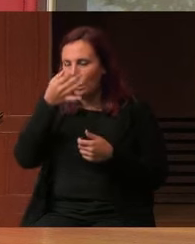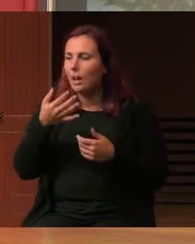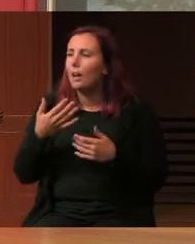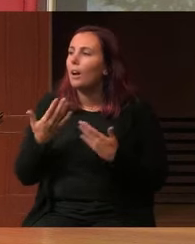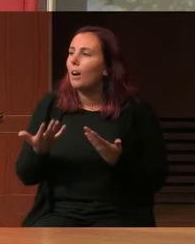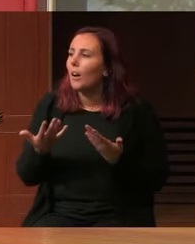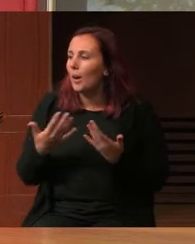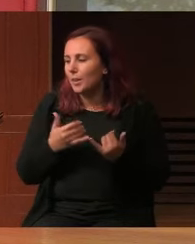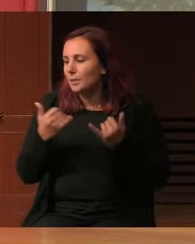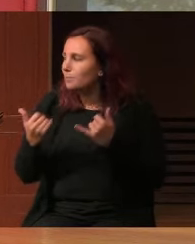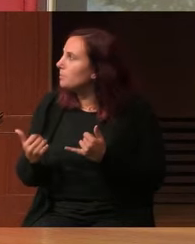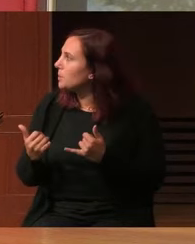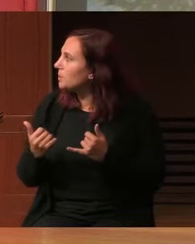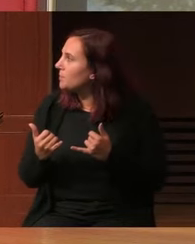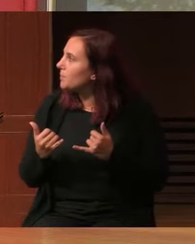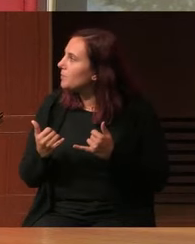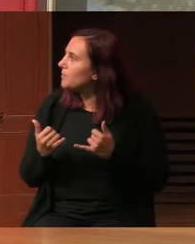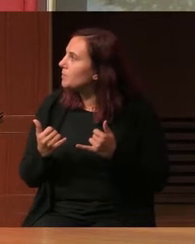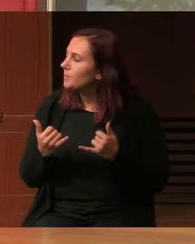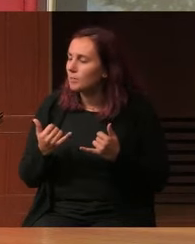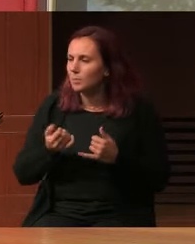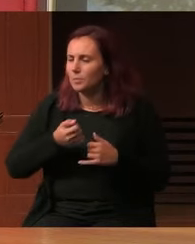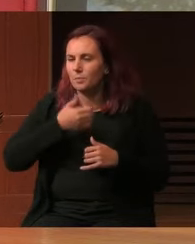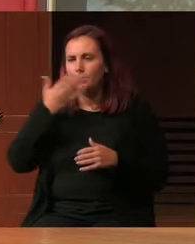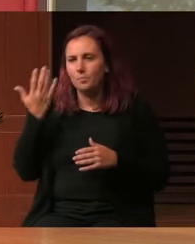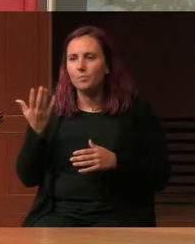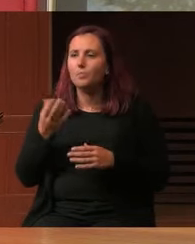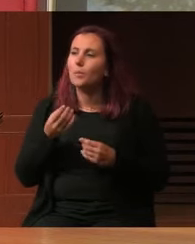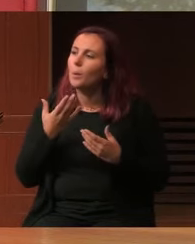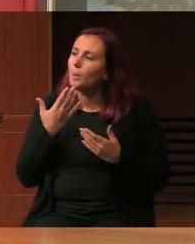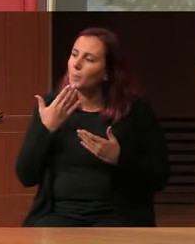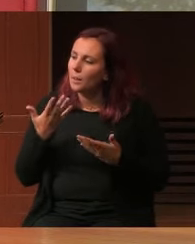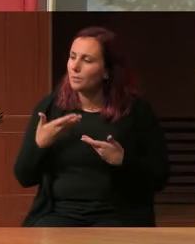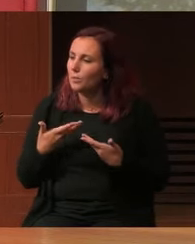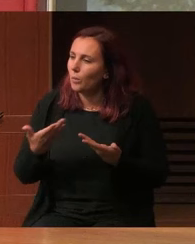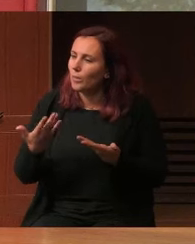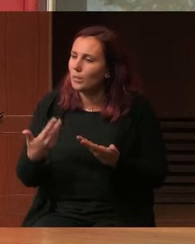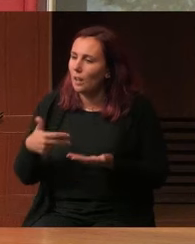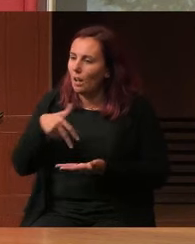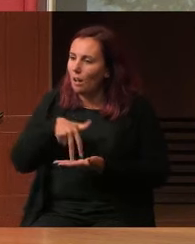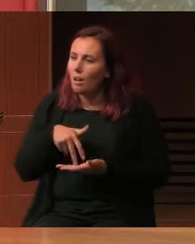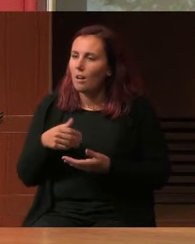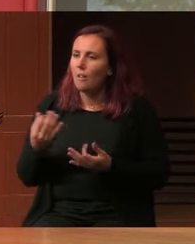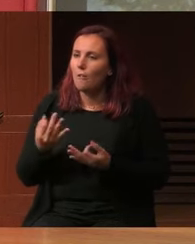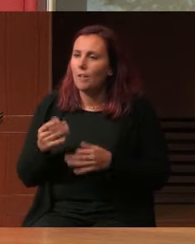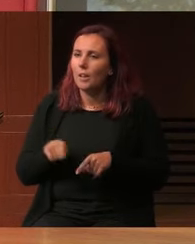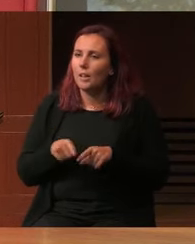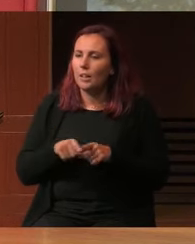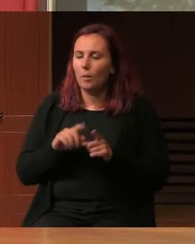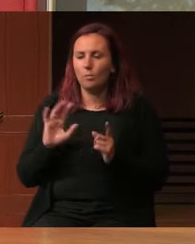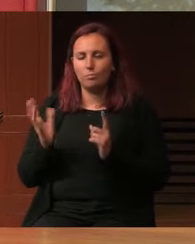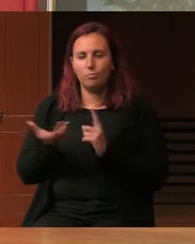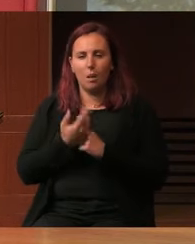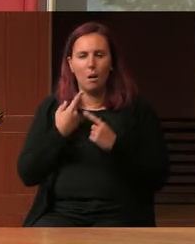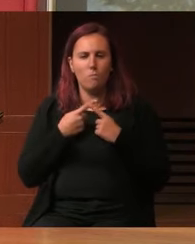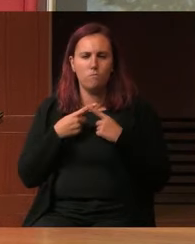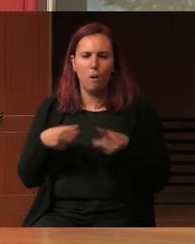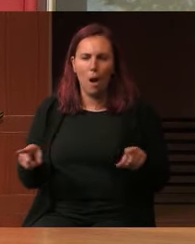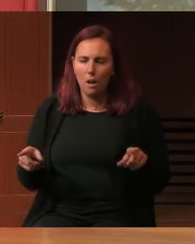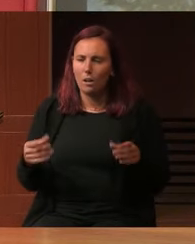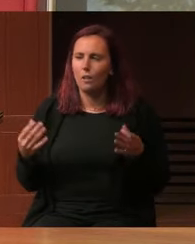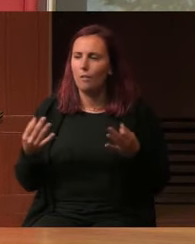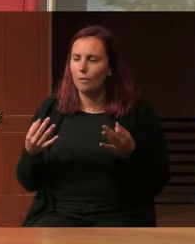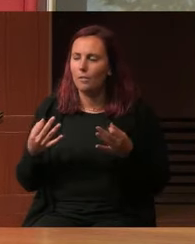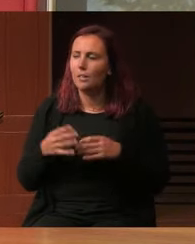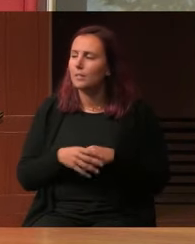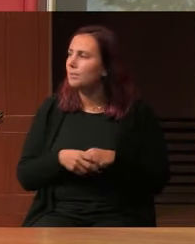deixar derrapar. Vou tentar. Bom dia, muito obrigada pelo convite para estar aqui. É mesmo um meio muito diferente daquela que eu estou habituada. Estou a gostar imenso,